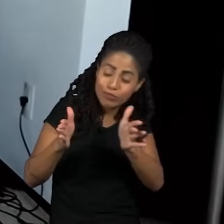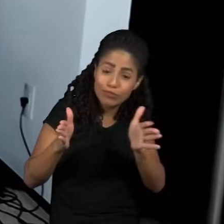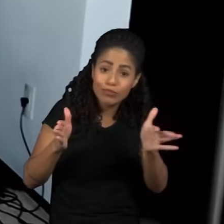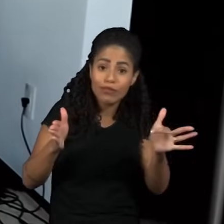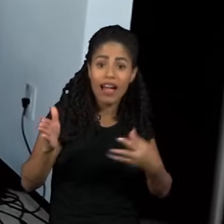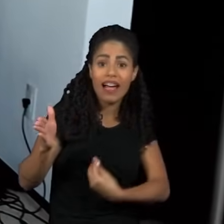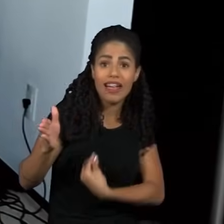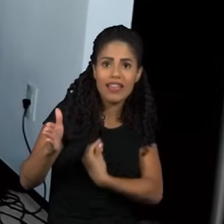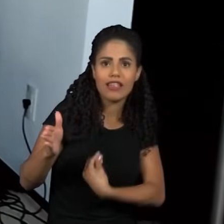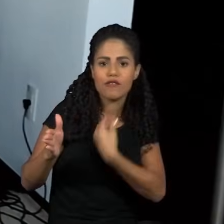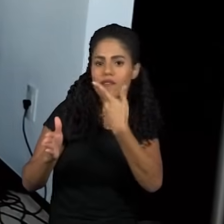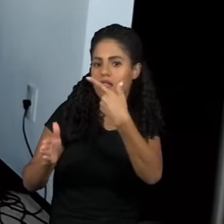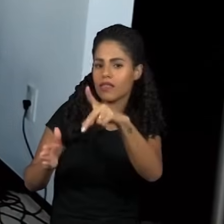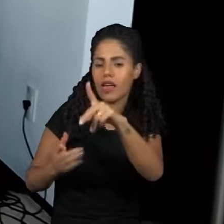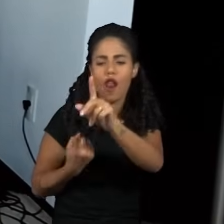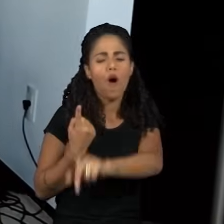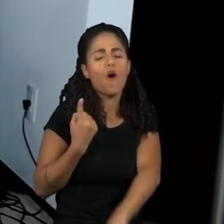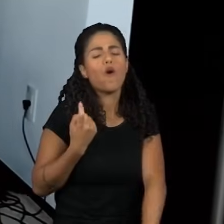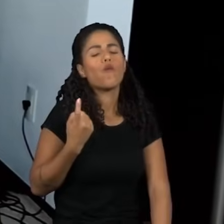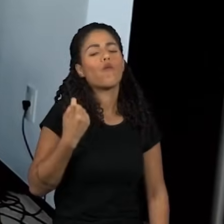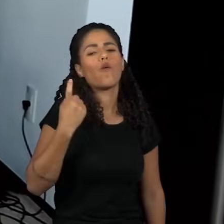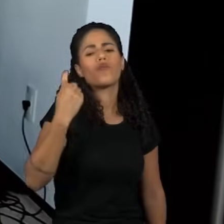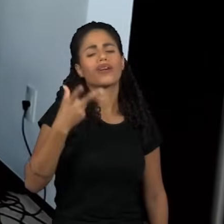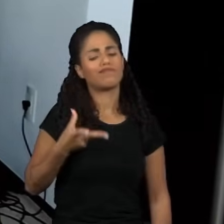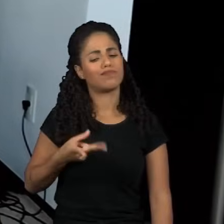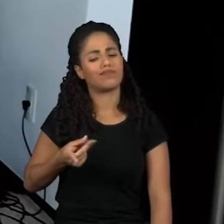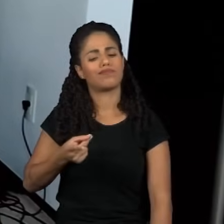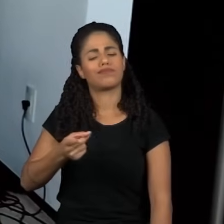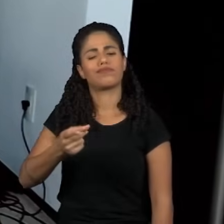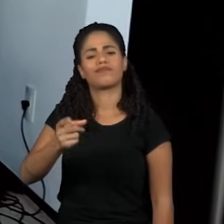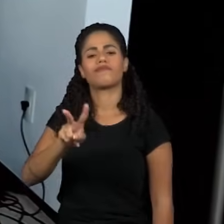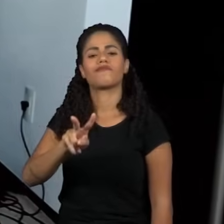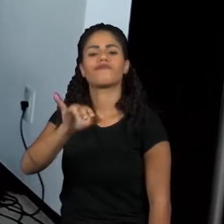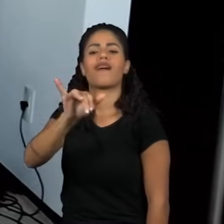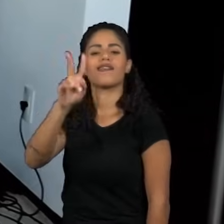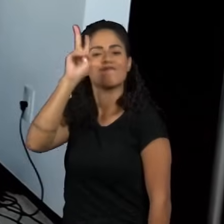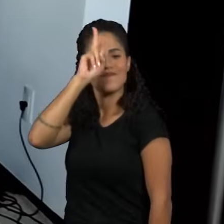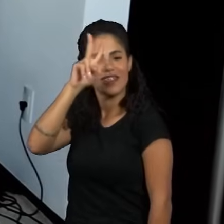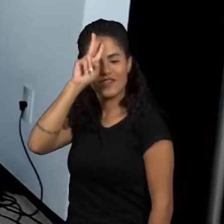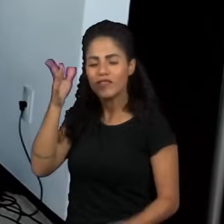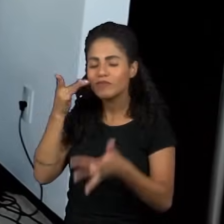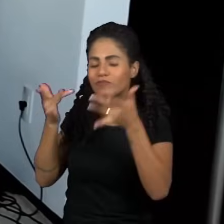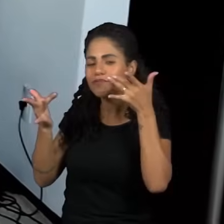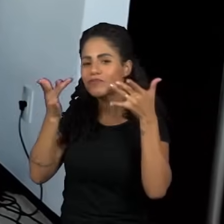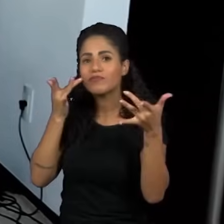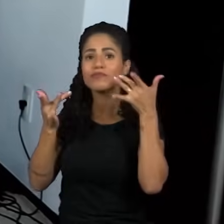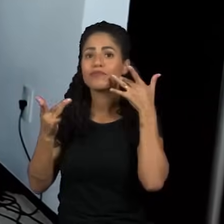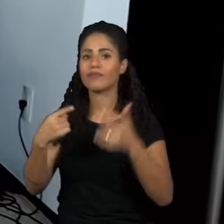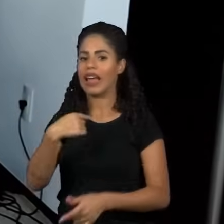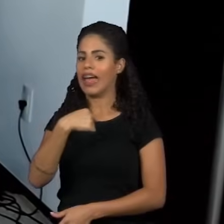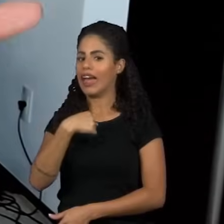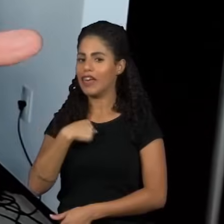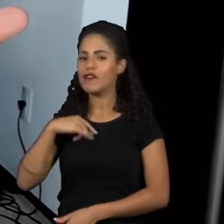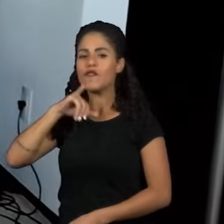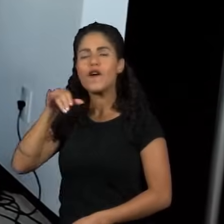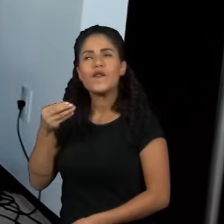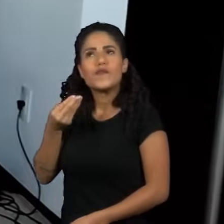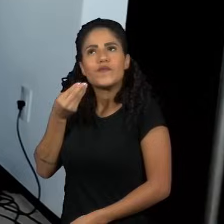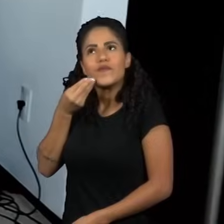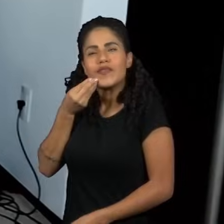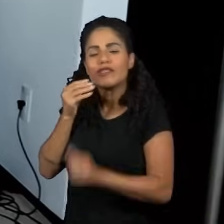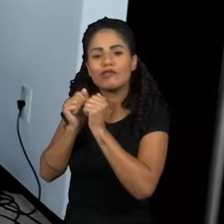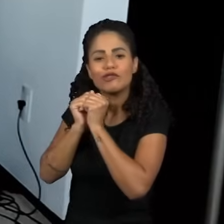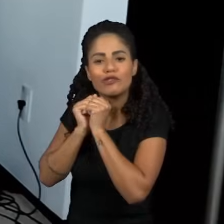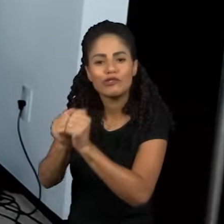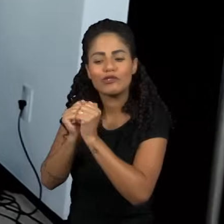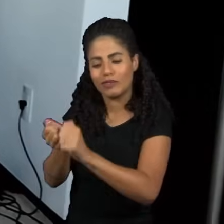vai continuar sendo única por muito tempo dentro da nossa história. Eu tive o privilégio de